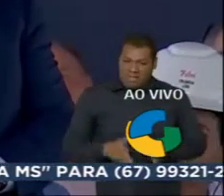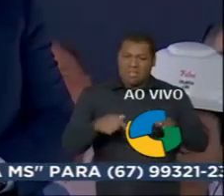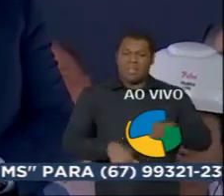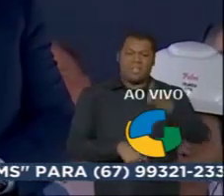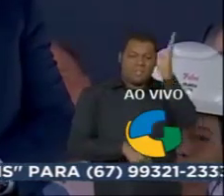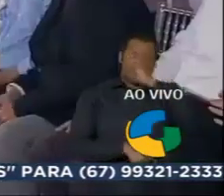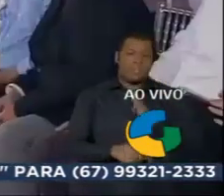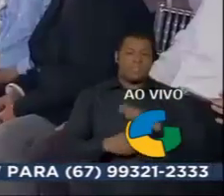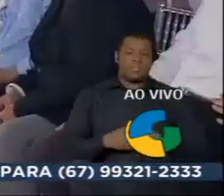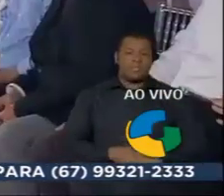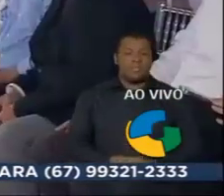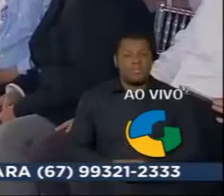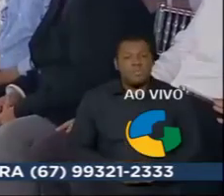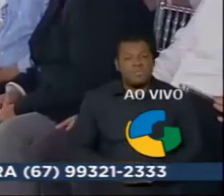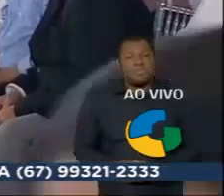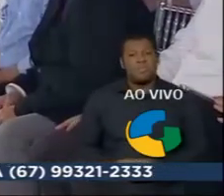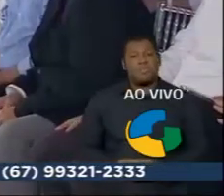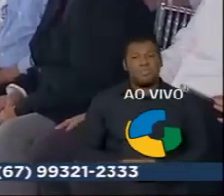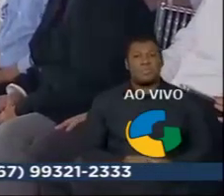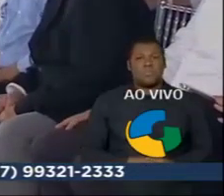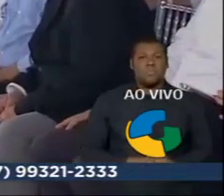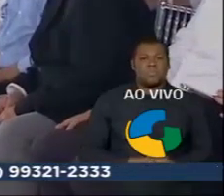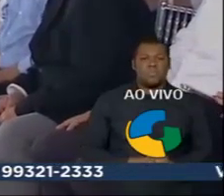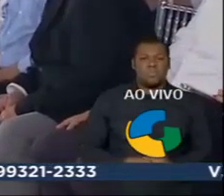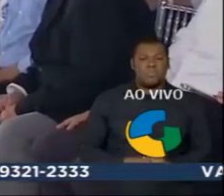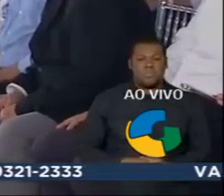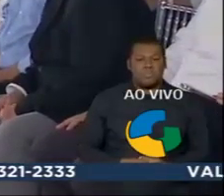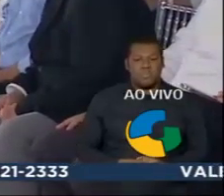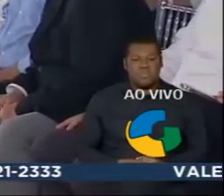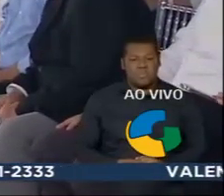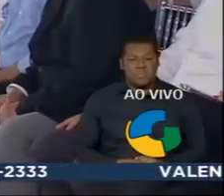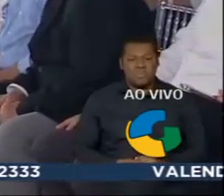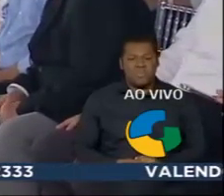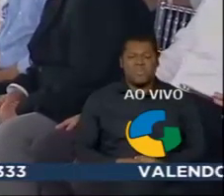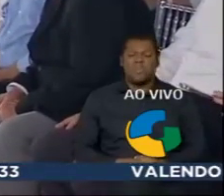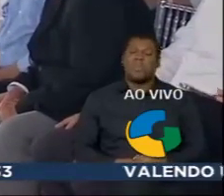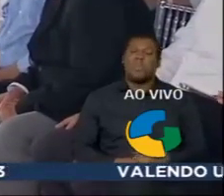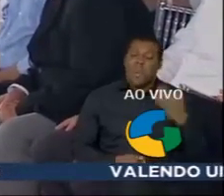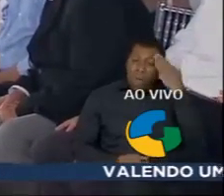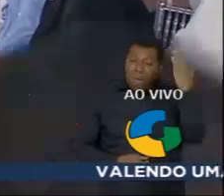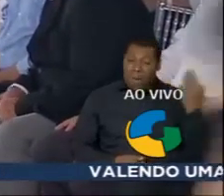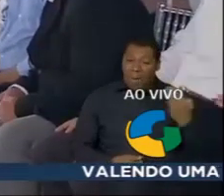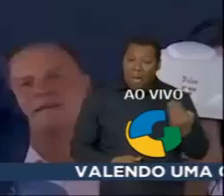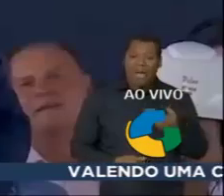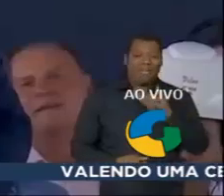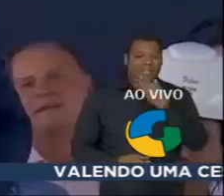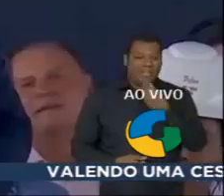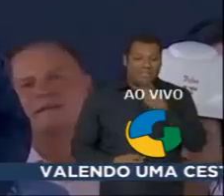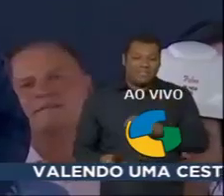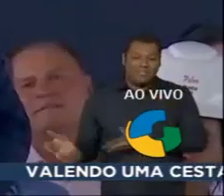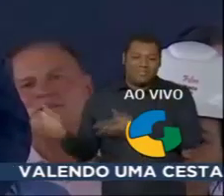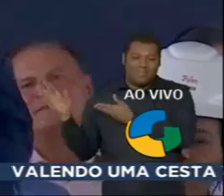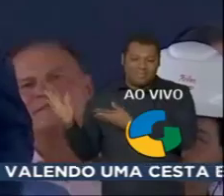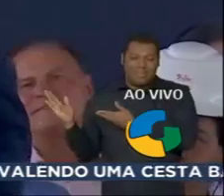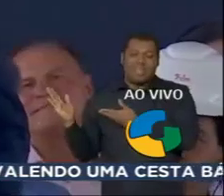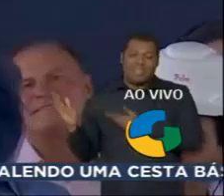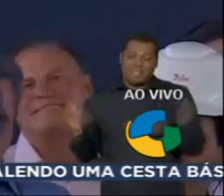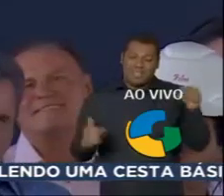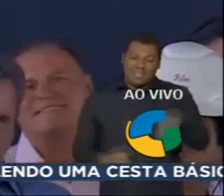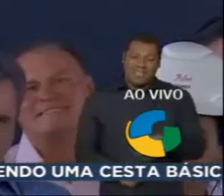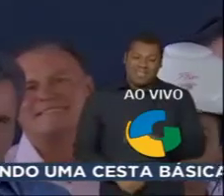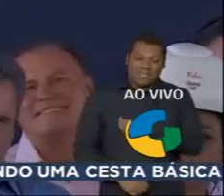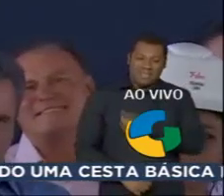o certificado da China, para quem não sabe, para você fazer uma exportação, por exemplo, para você vender o produto, a carne no